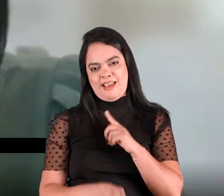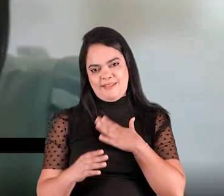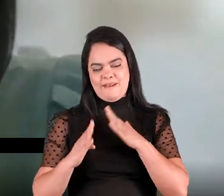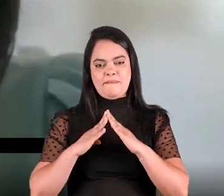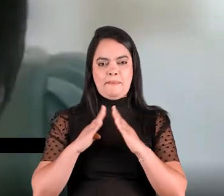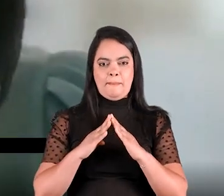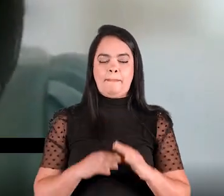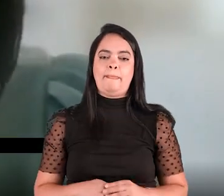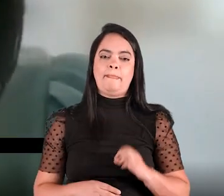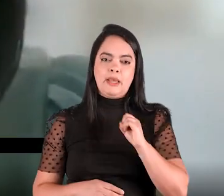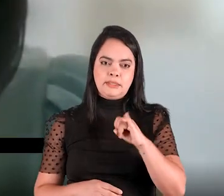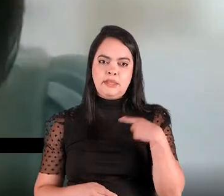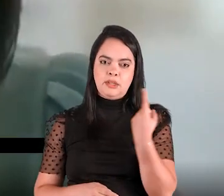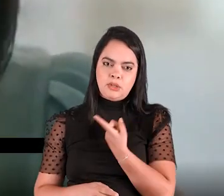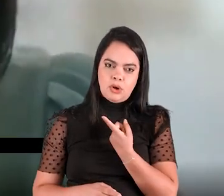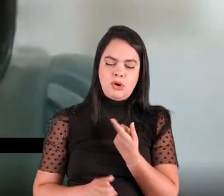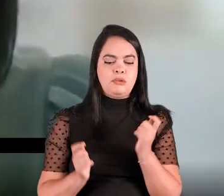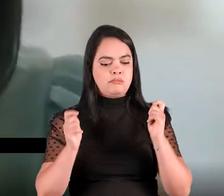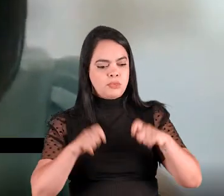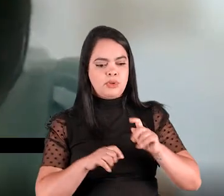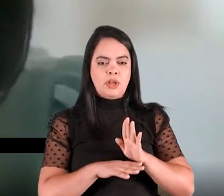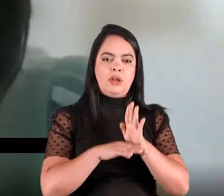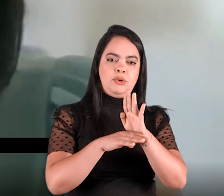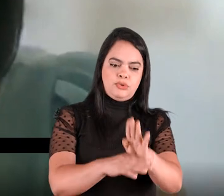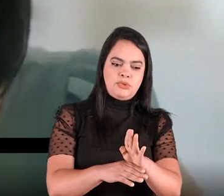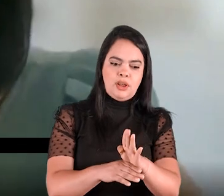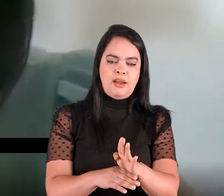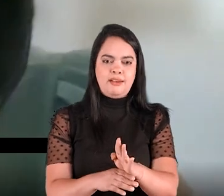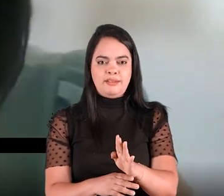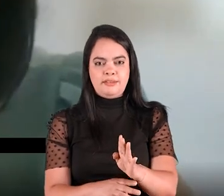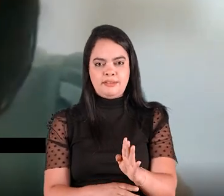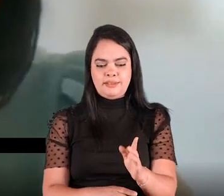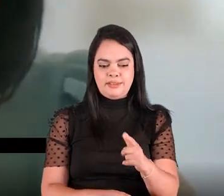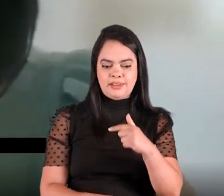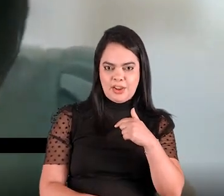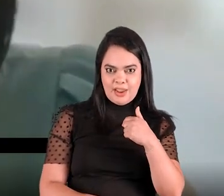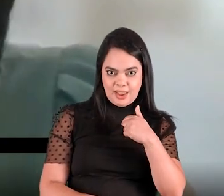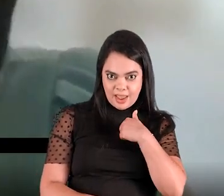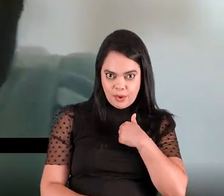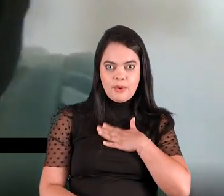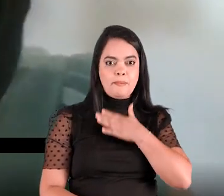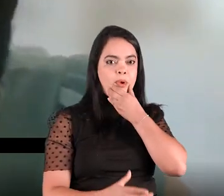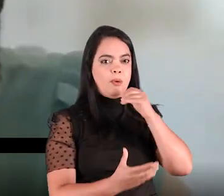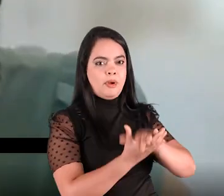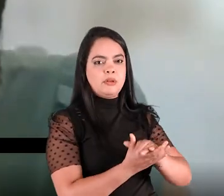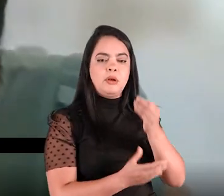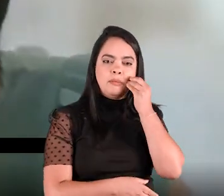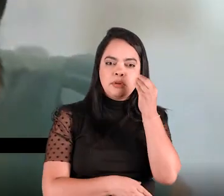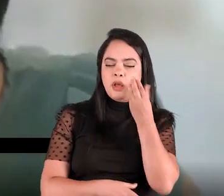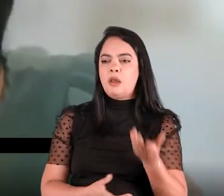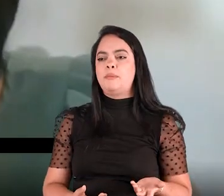que se a gente puder ajudar de alguma forma, eu já digo a gente envolvendo ele, por exemplo, para fazer testes